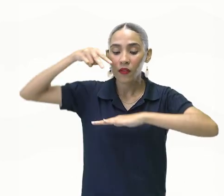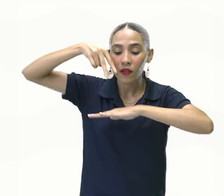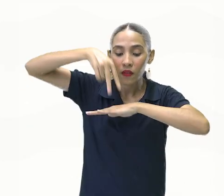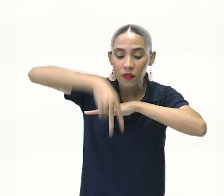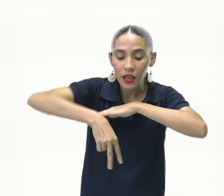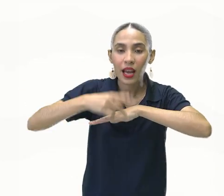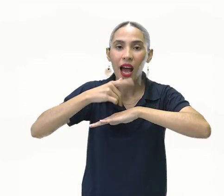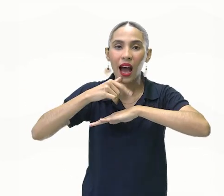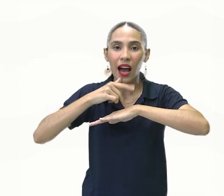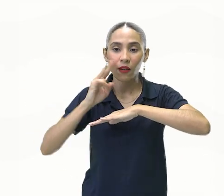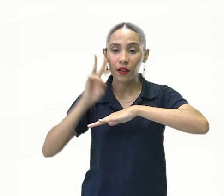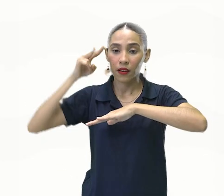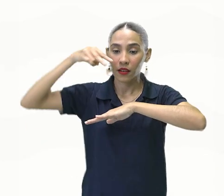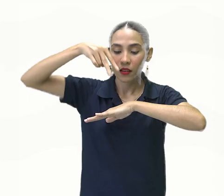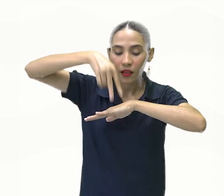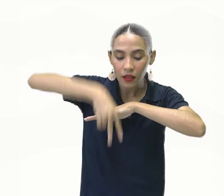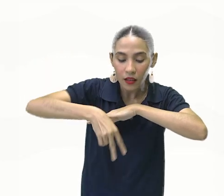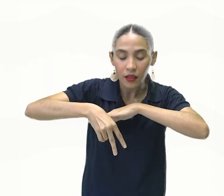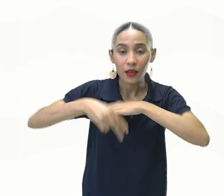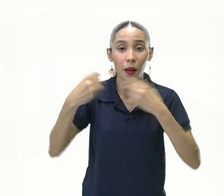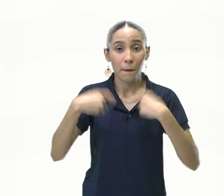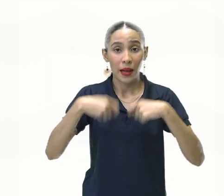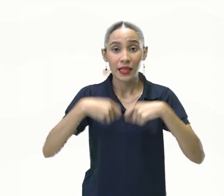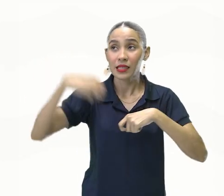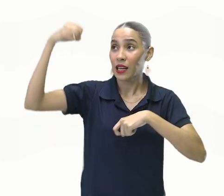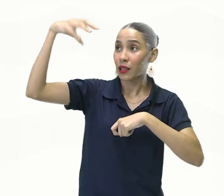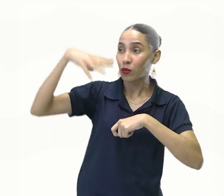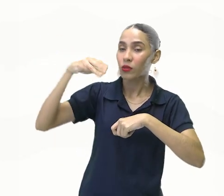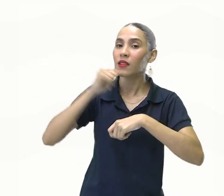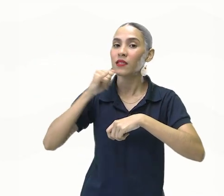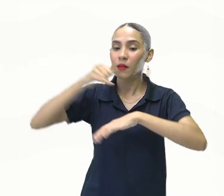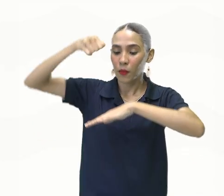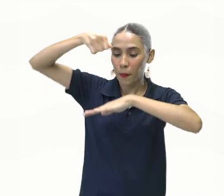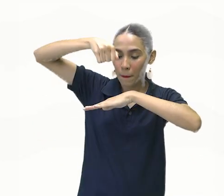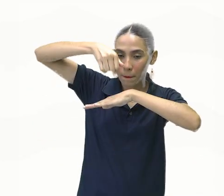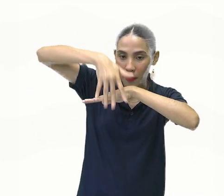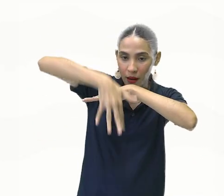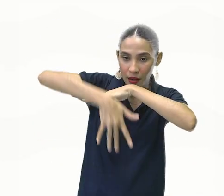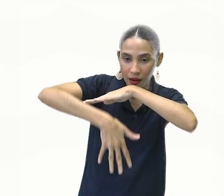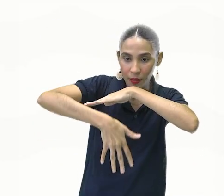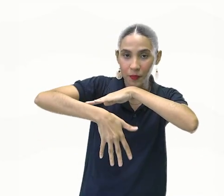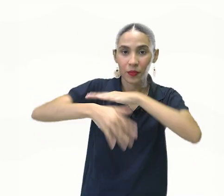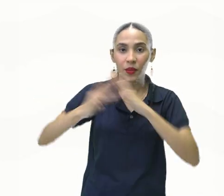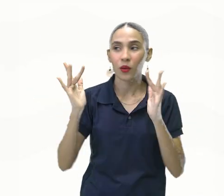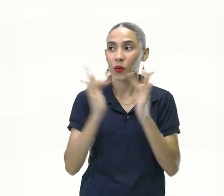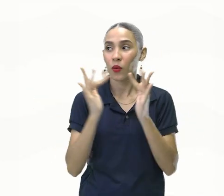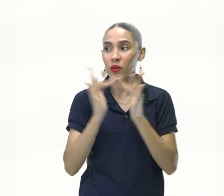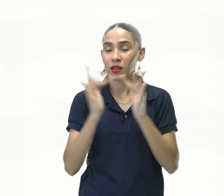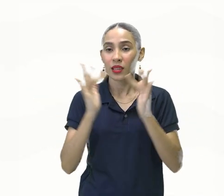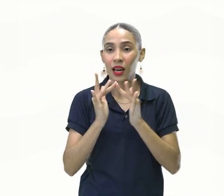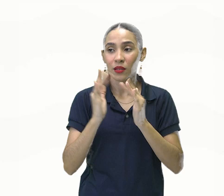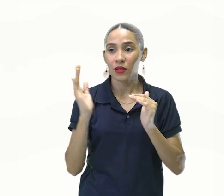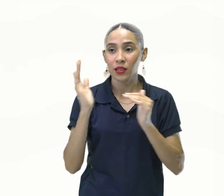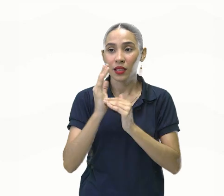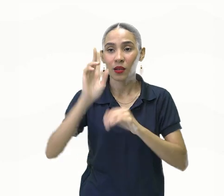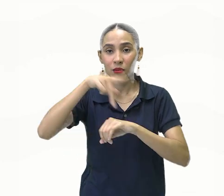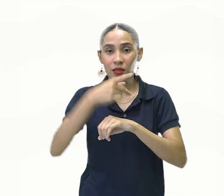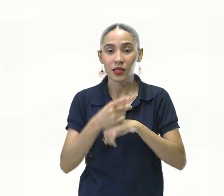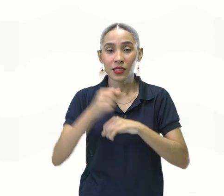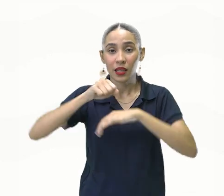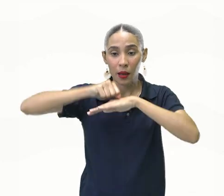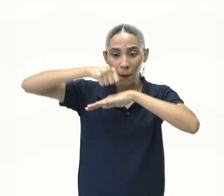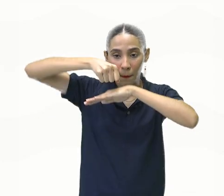uma piscina, é necessário levar em conta que a luz precisa atravessar a água até chegar a seu